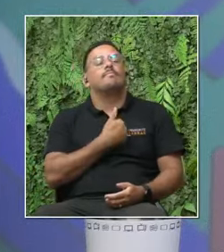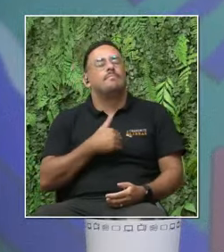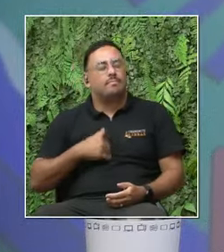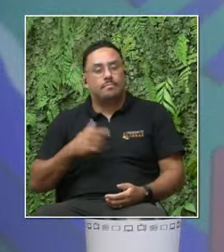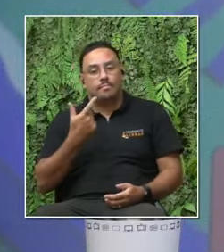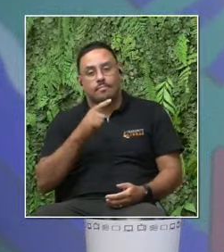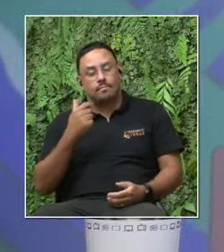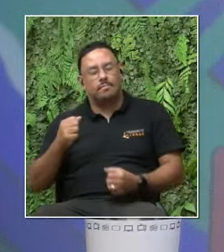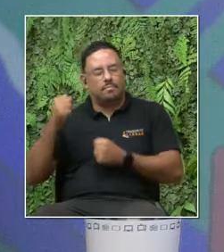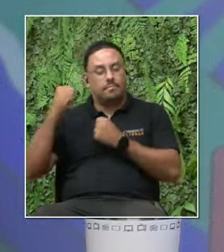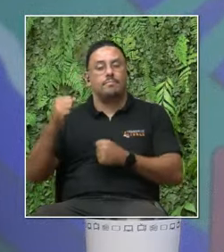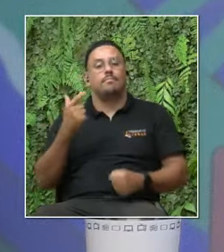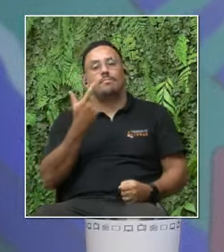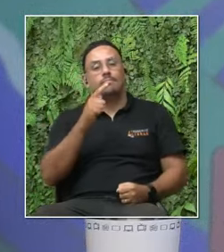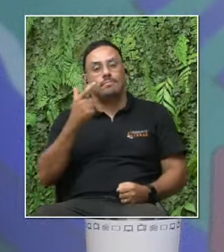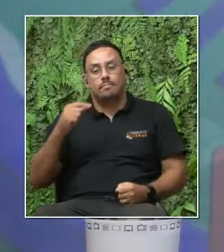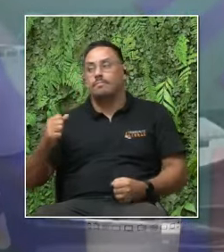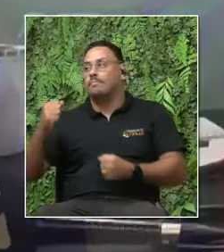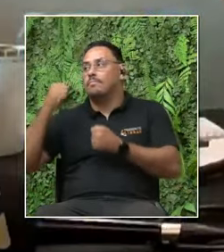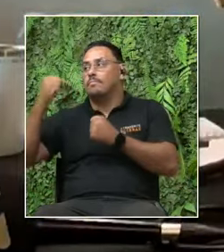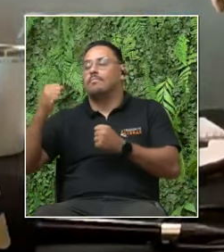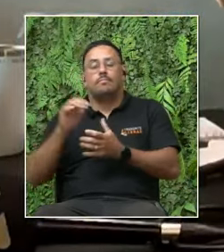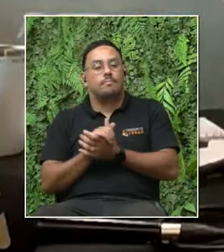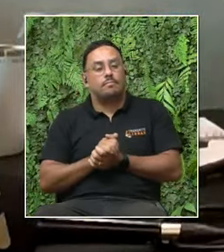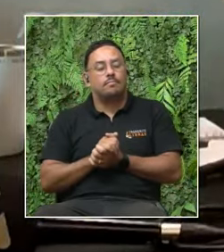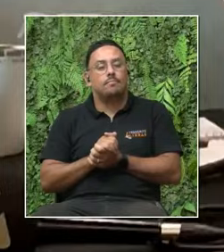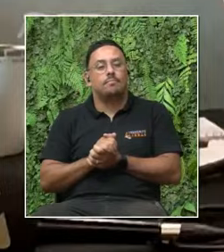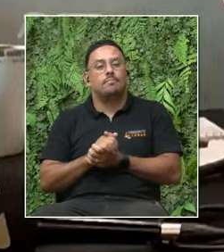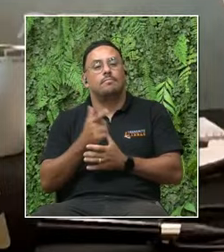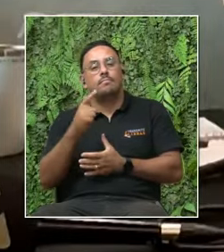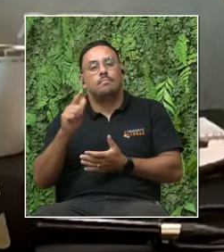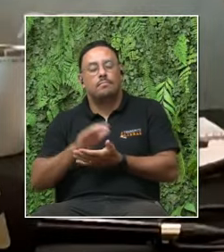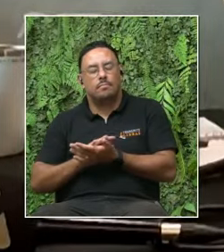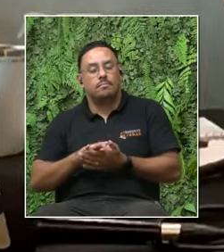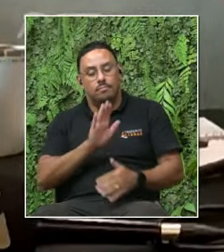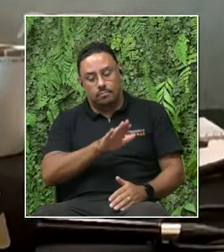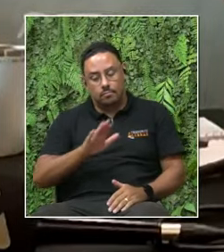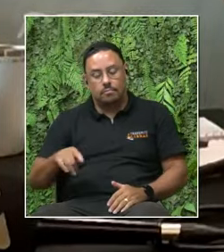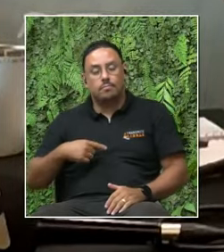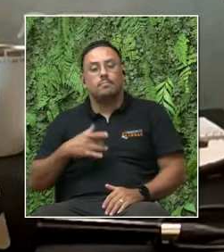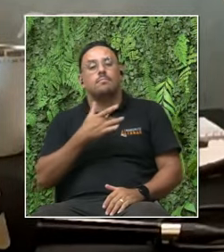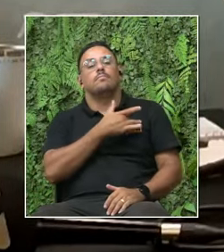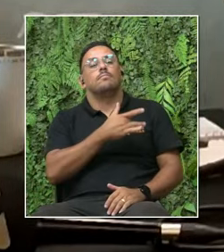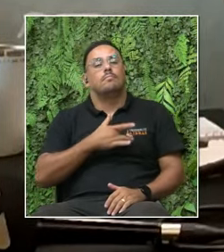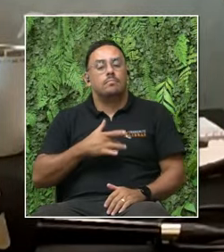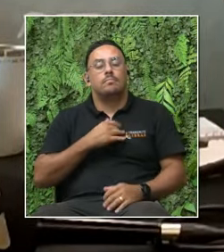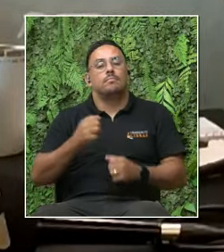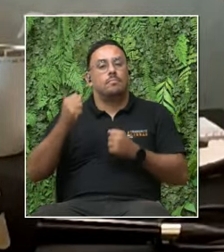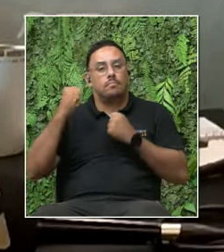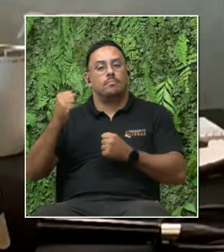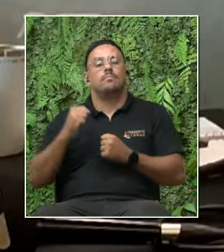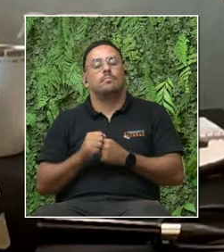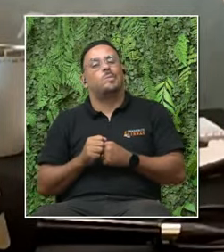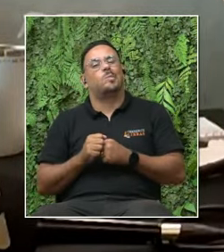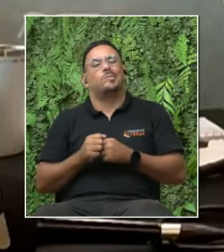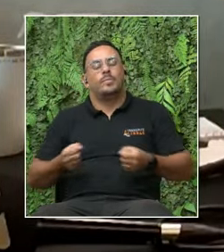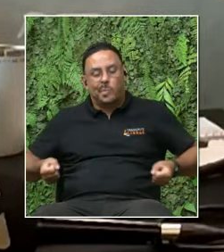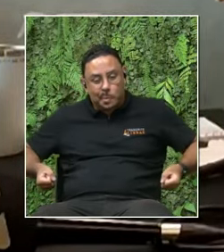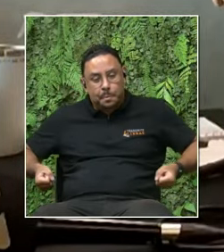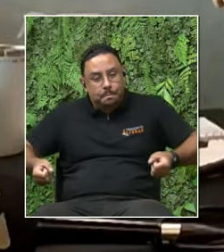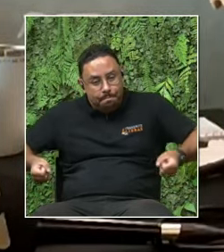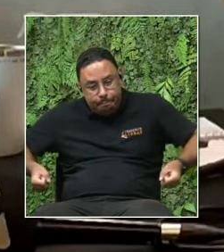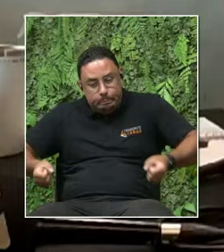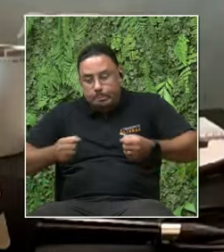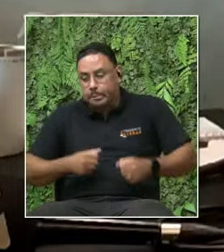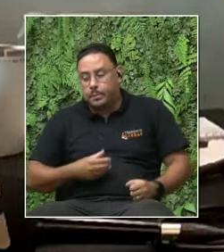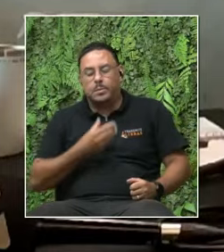torcedores evidentemente não temos torcida atleticana nem mesmo amirim mas o Cruzeiro com torcedores aqui com cadeira de roda